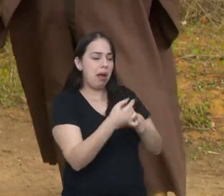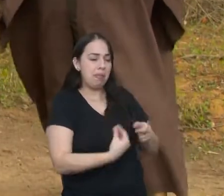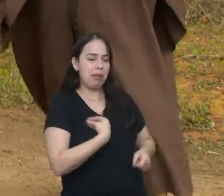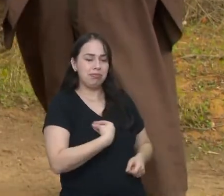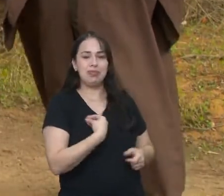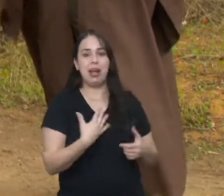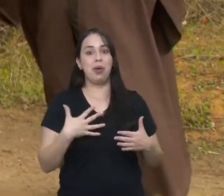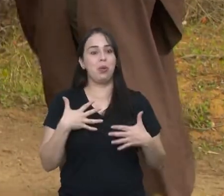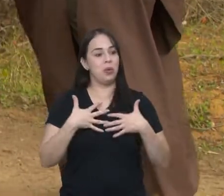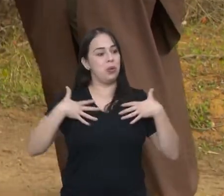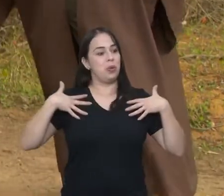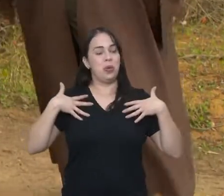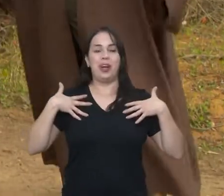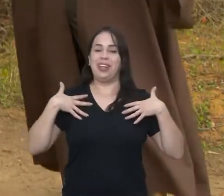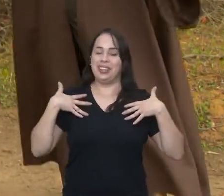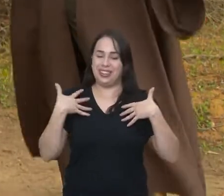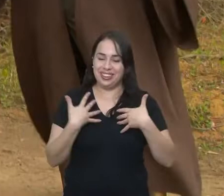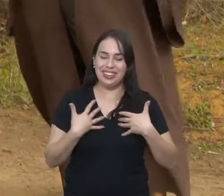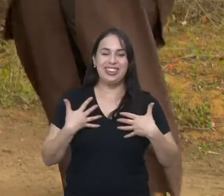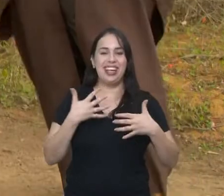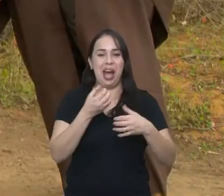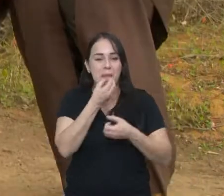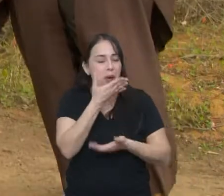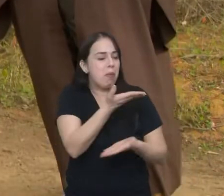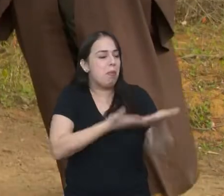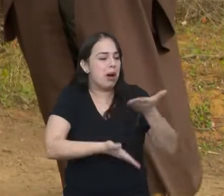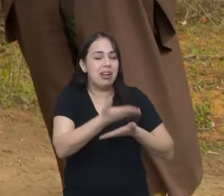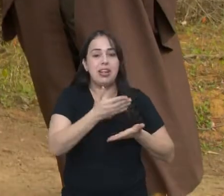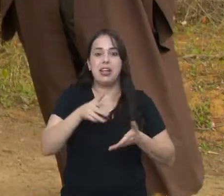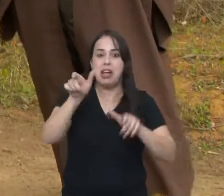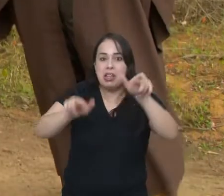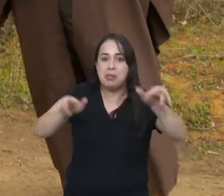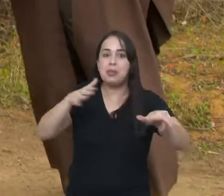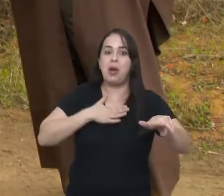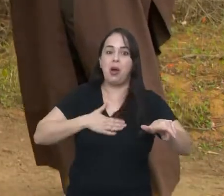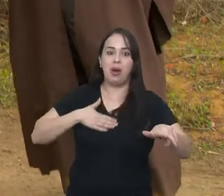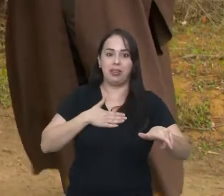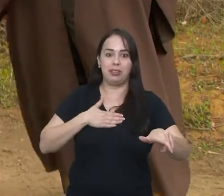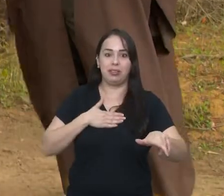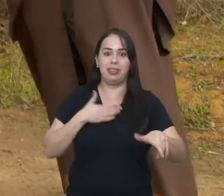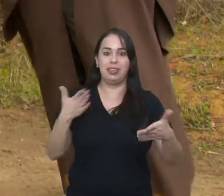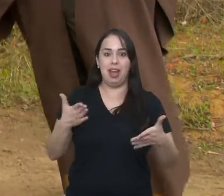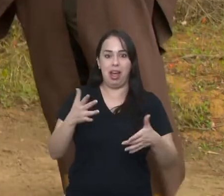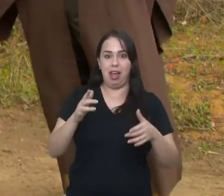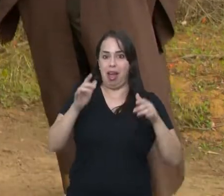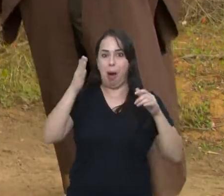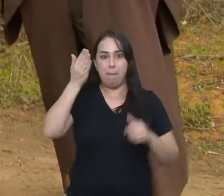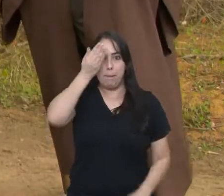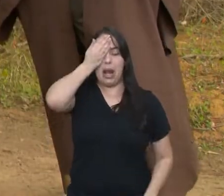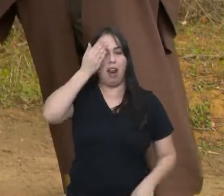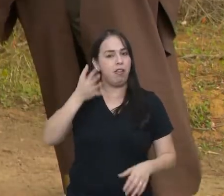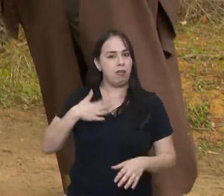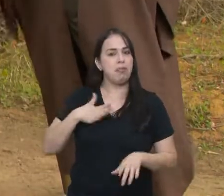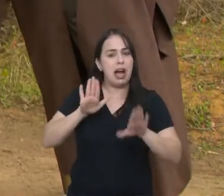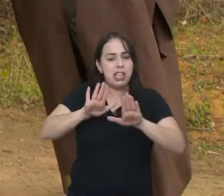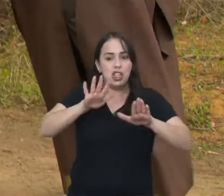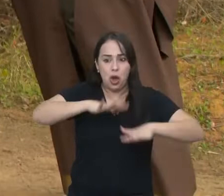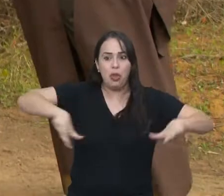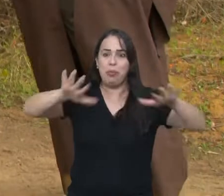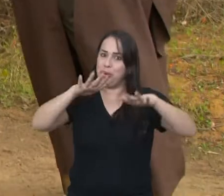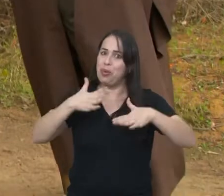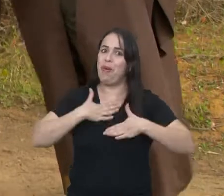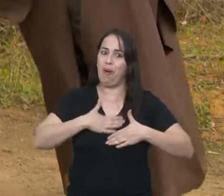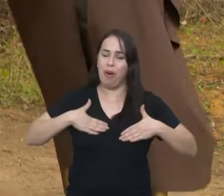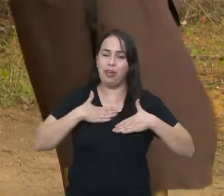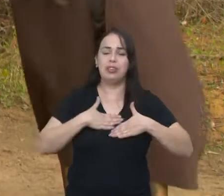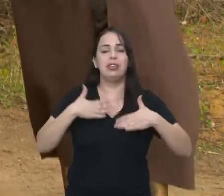vida dela, é muito satisfatório. Dá um astral legal e as pessoas gostam. O único dia que espera é um vagabundo que todo mundo gosta, respeita e gosta. Então, através